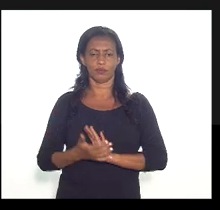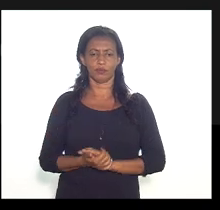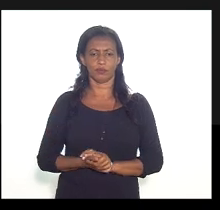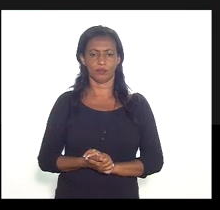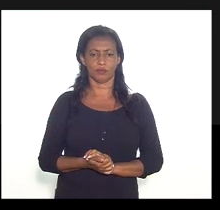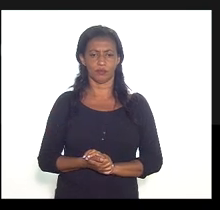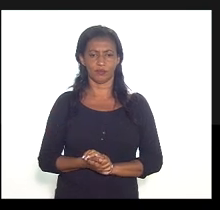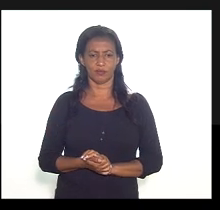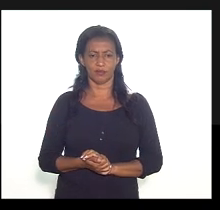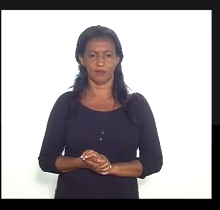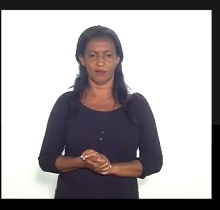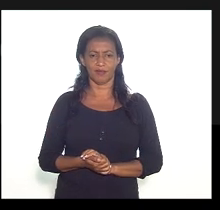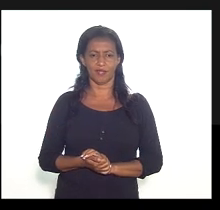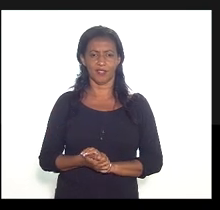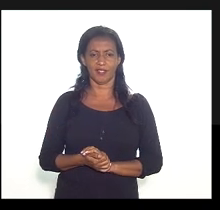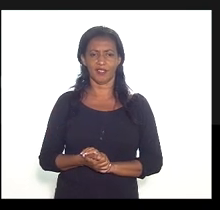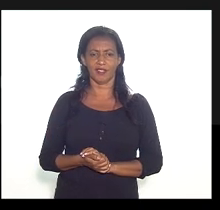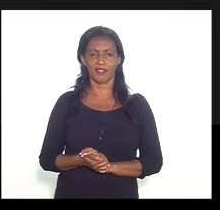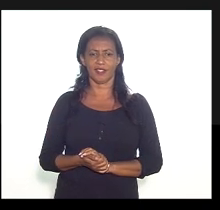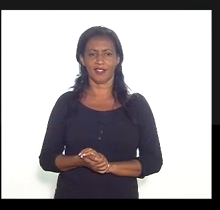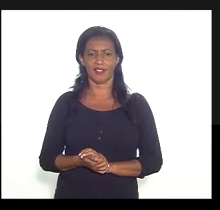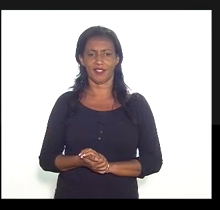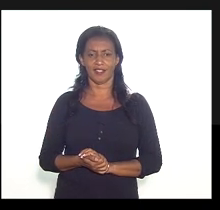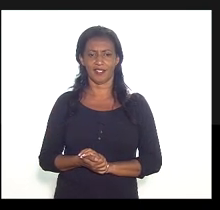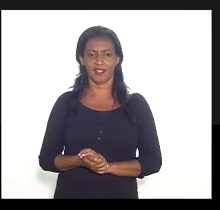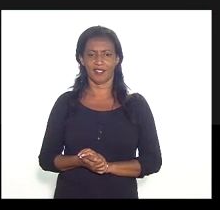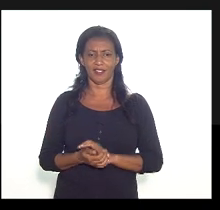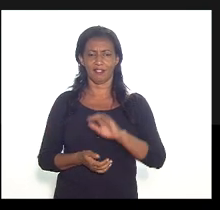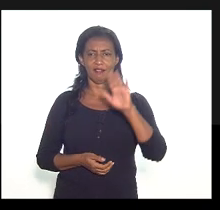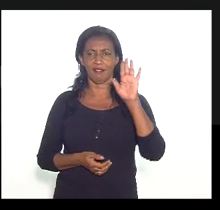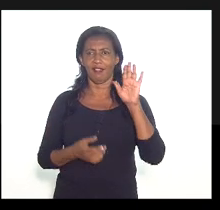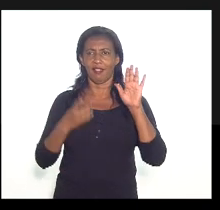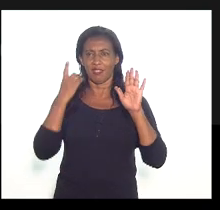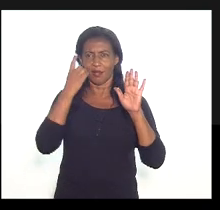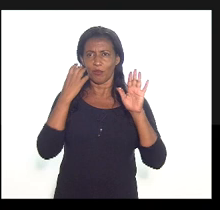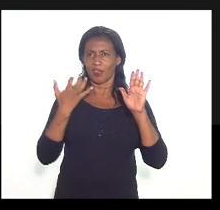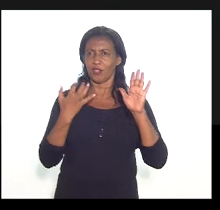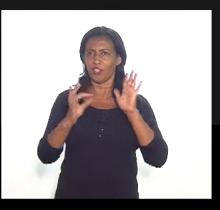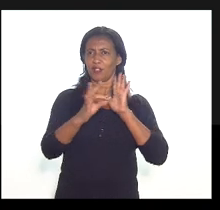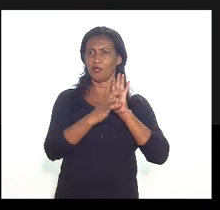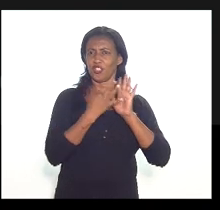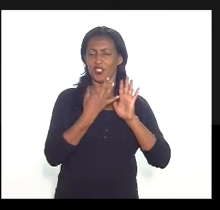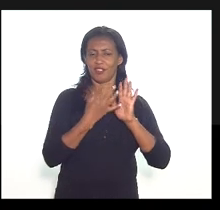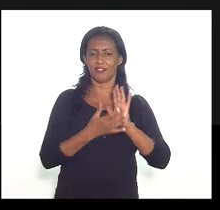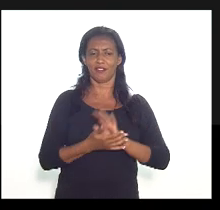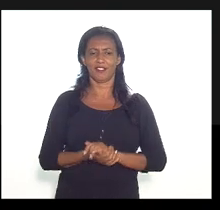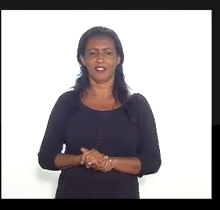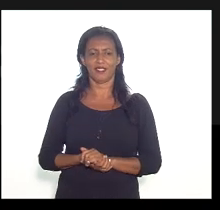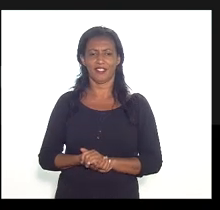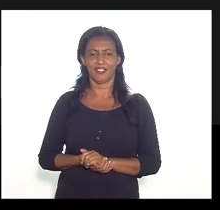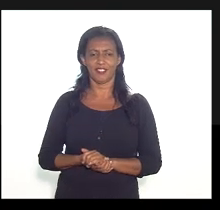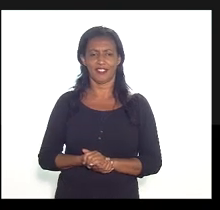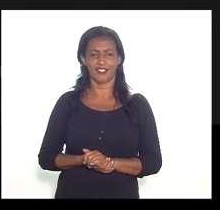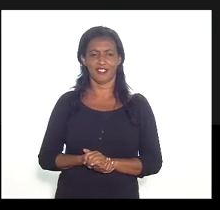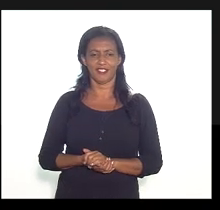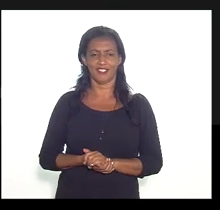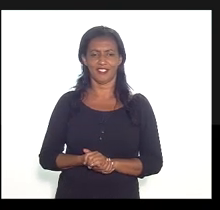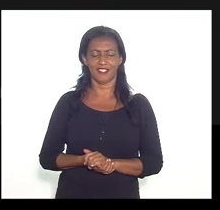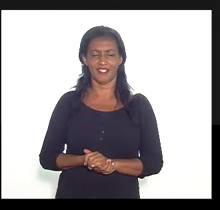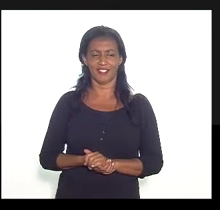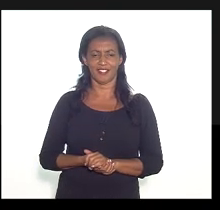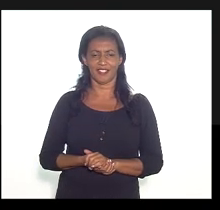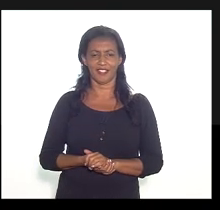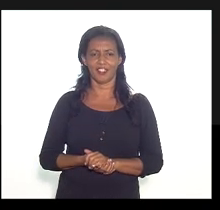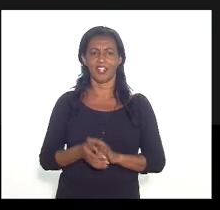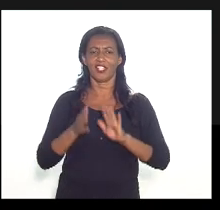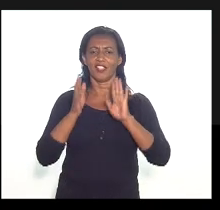Presidente, eu gostaria de me inscrever depois. Não, mas não está. Estou colhendo parecer, deputado. Mas falta um parecer em cultura. Já